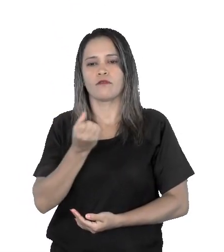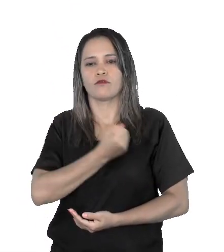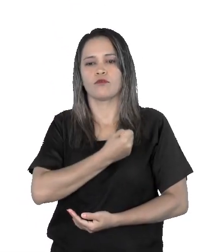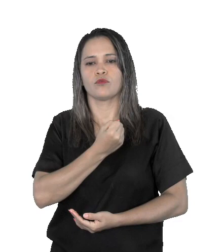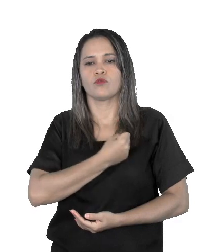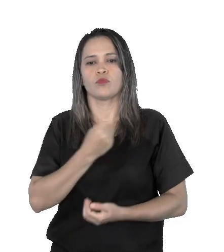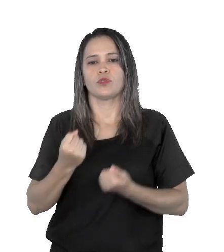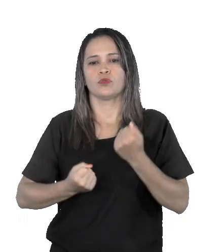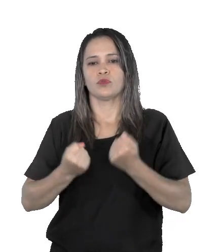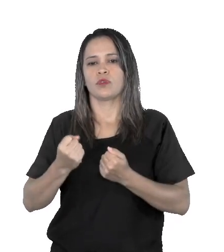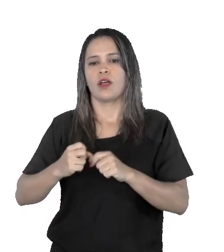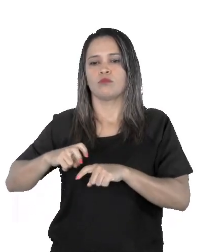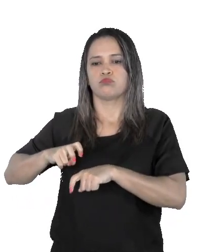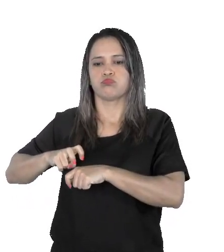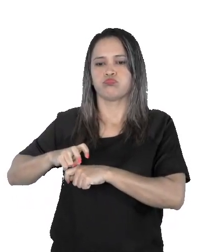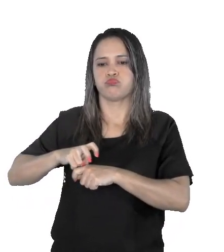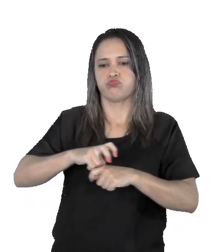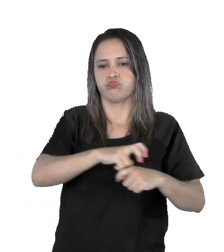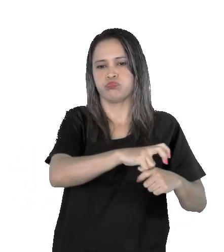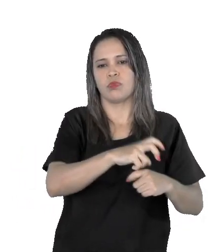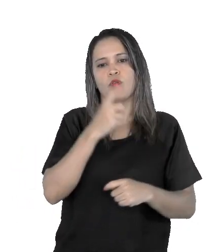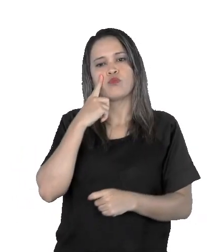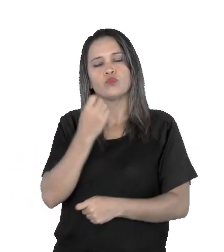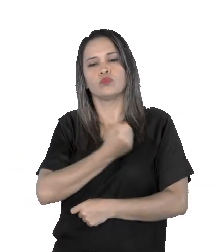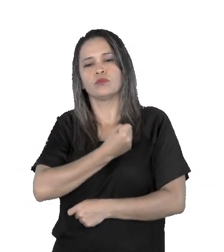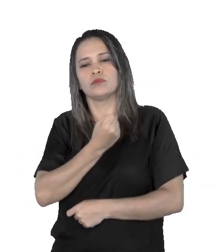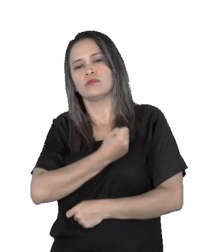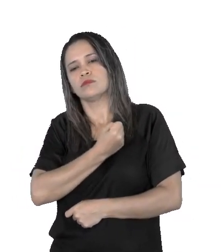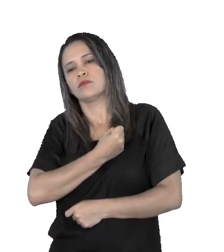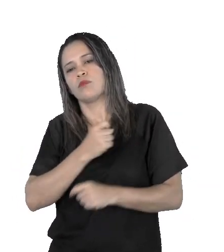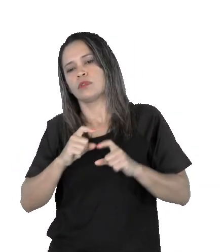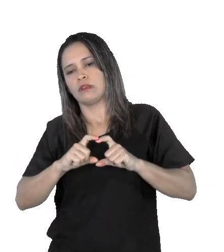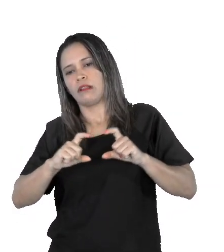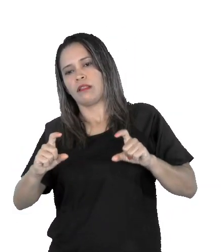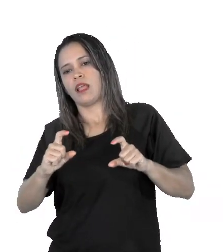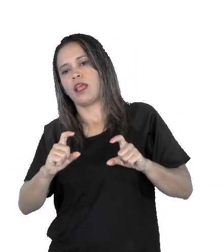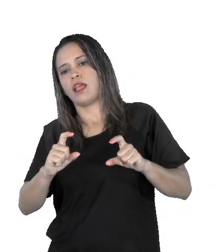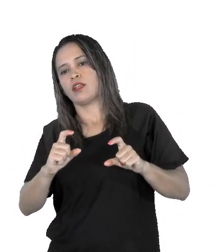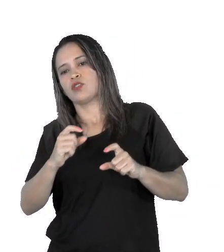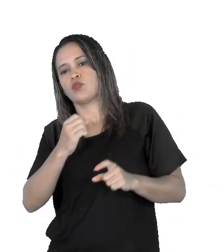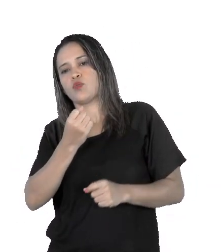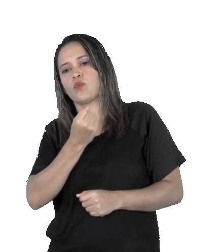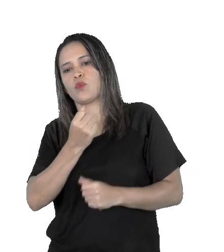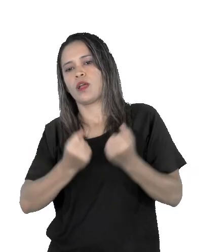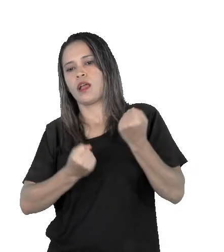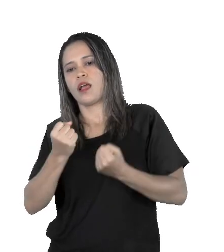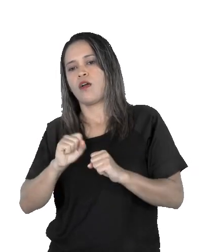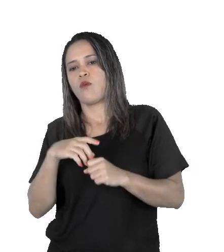do carro de corrida. O número que aparece no carrinho de corrida é o número...